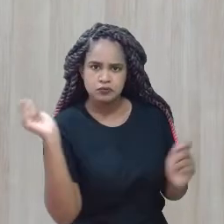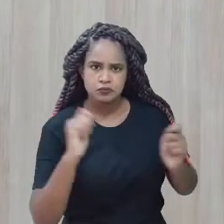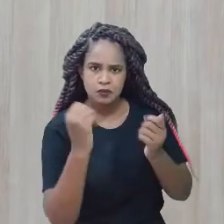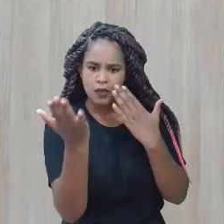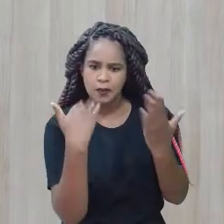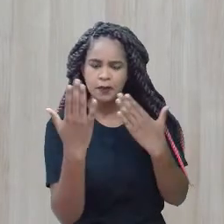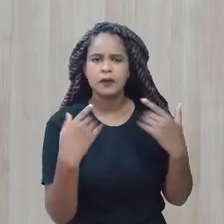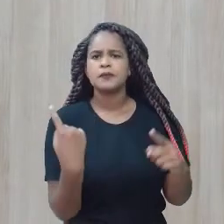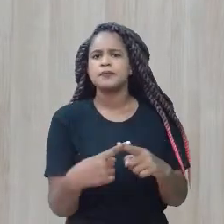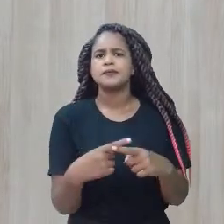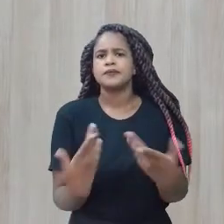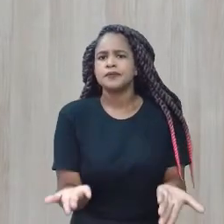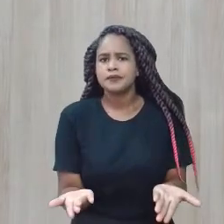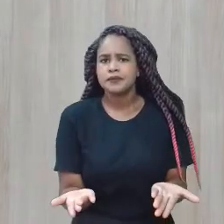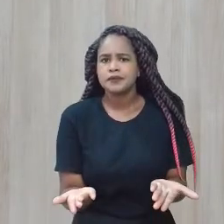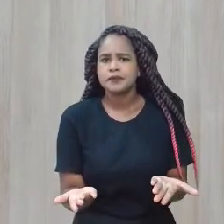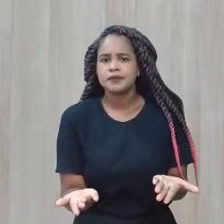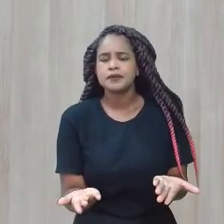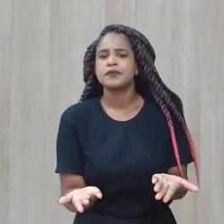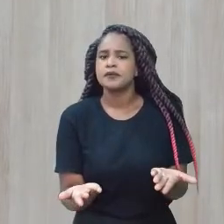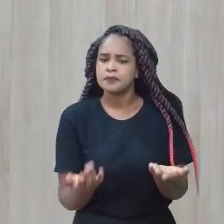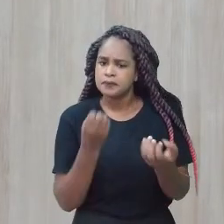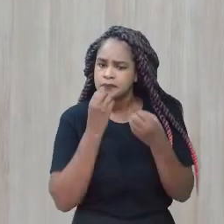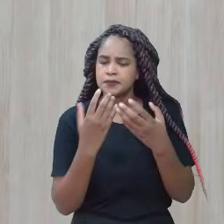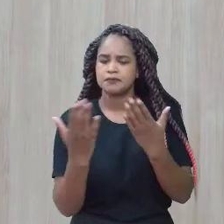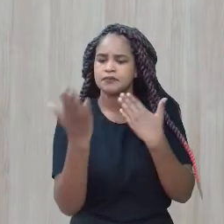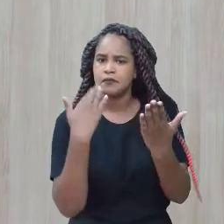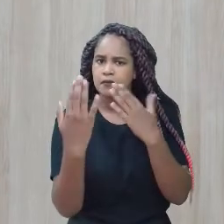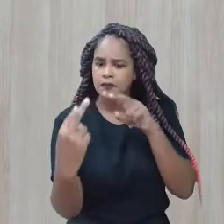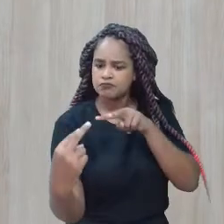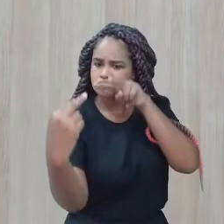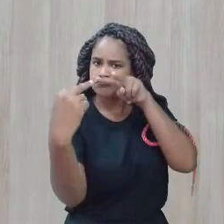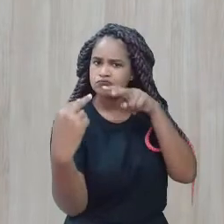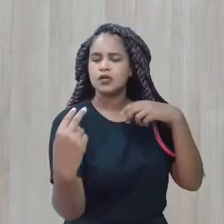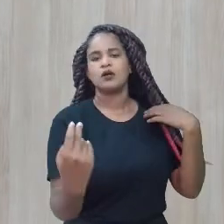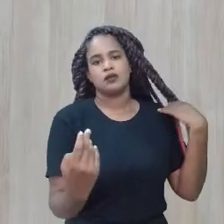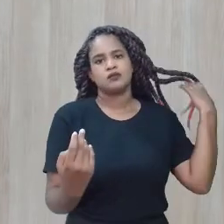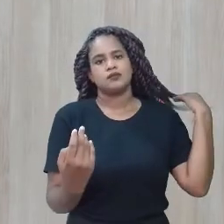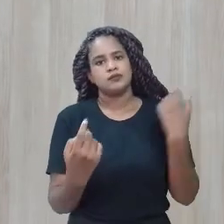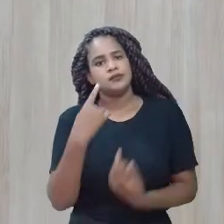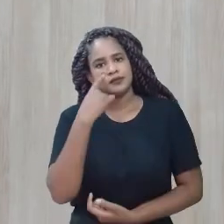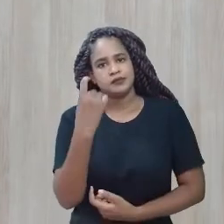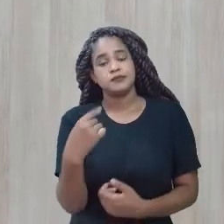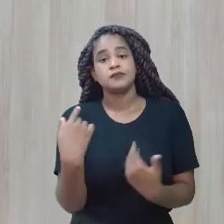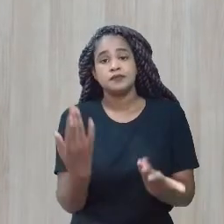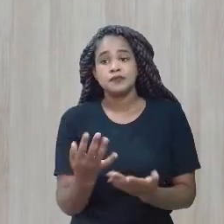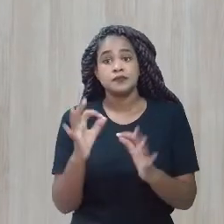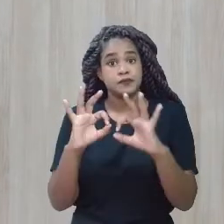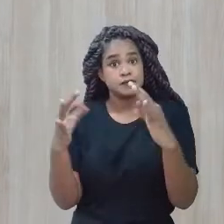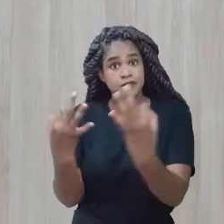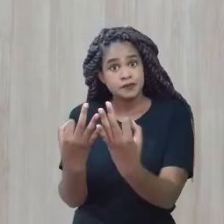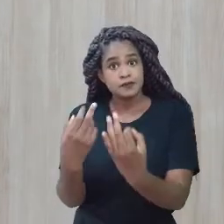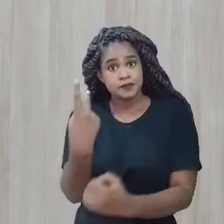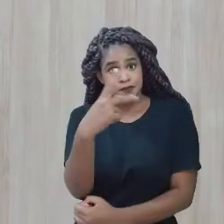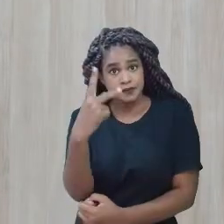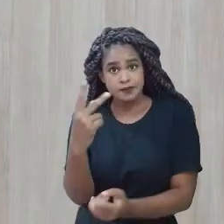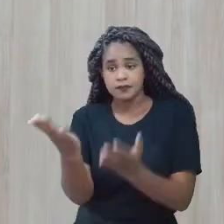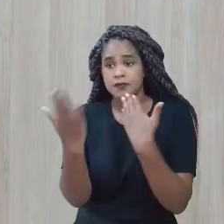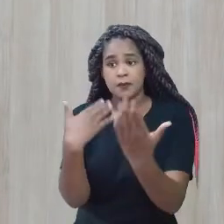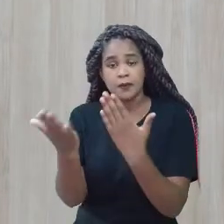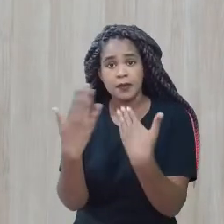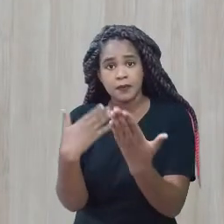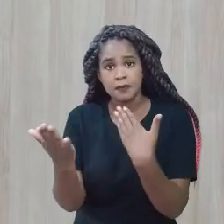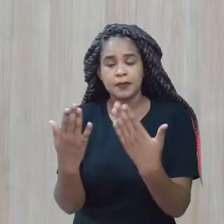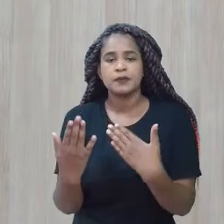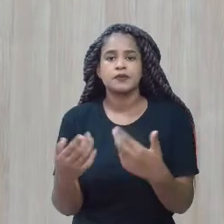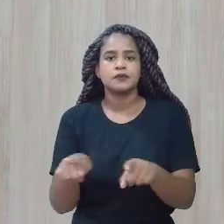não falar, não é? Conversar olho no olho. Isso é interessante. Então, conversa com seu pai, com a sua mãe, com o seu responsável,